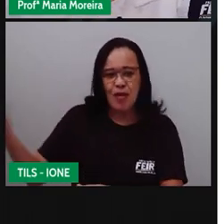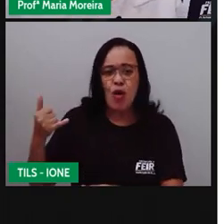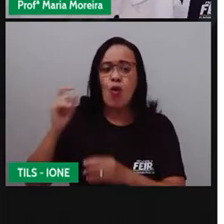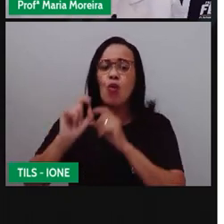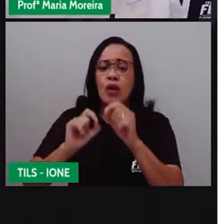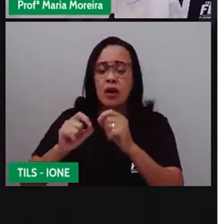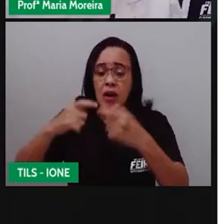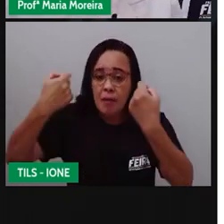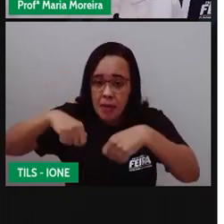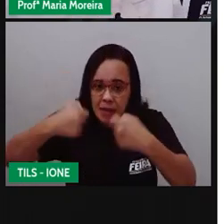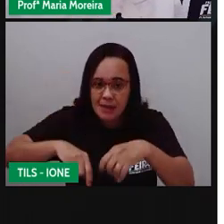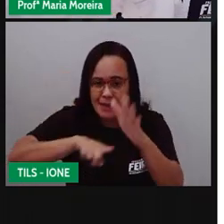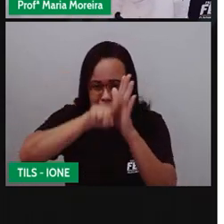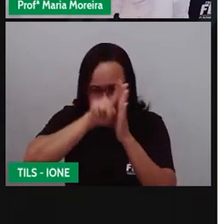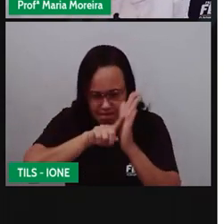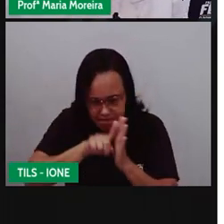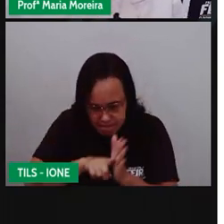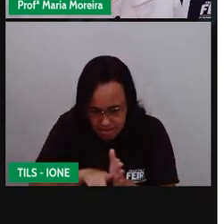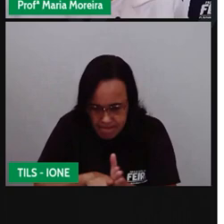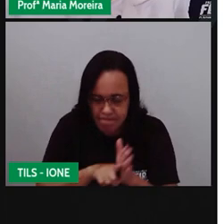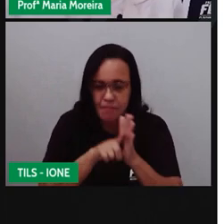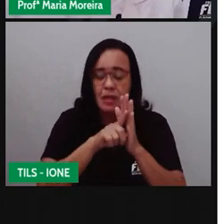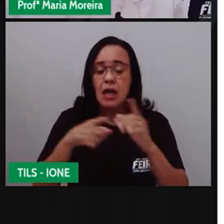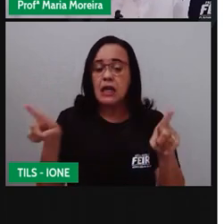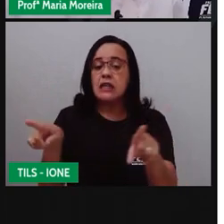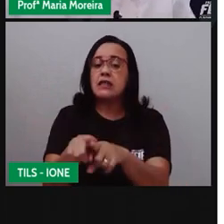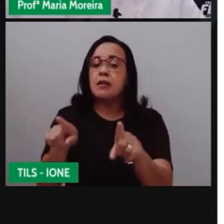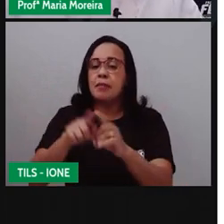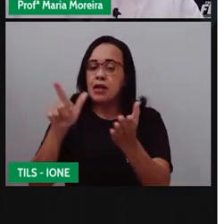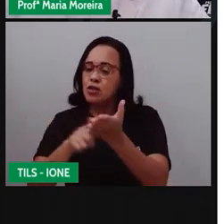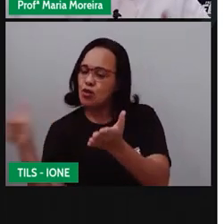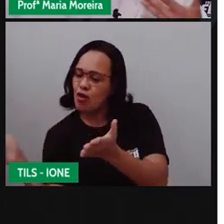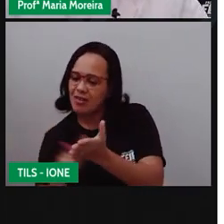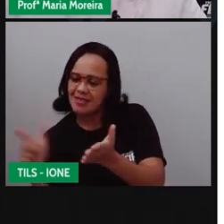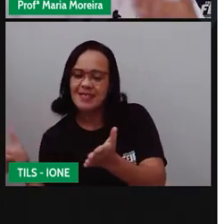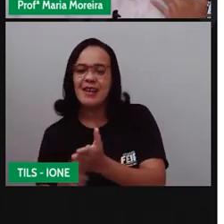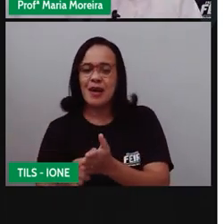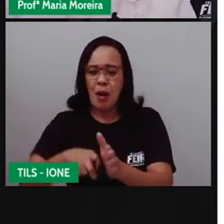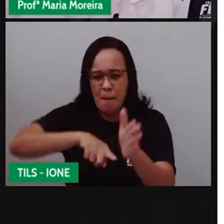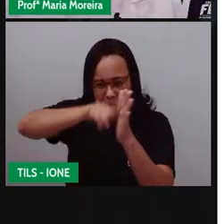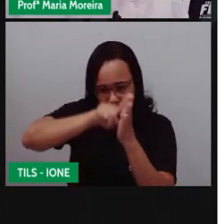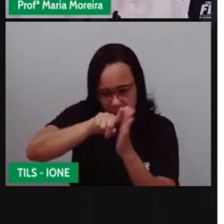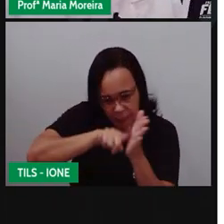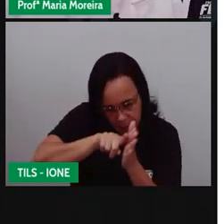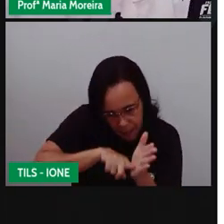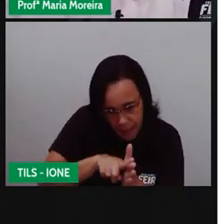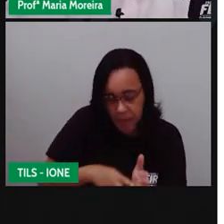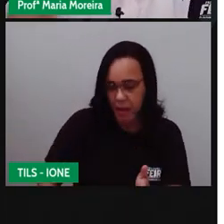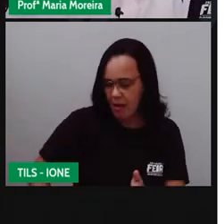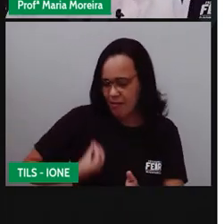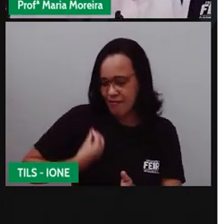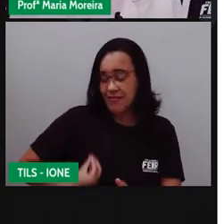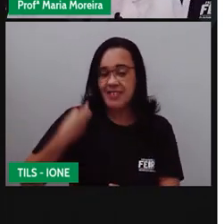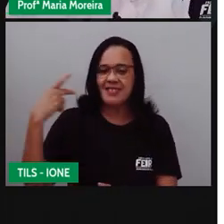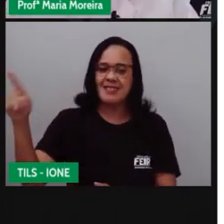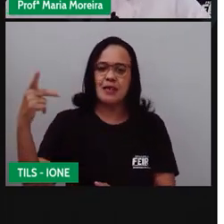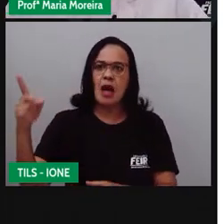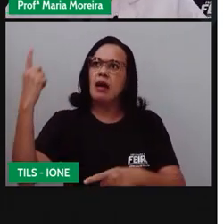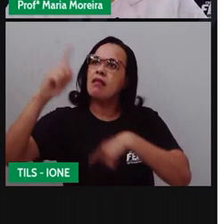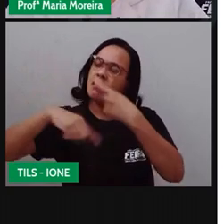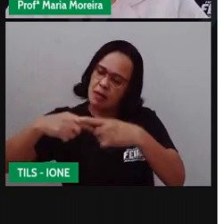revista, jornal, onde é que tem essas coisas. Hoje é tudo muito virtual. E aí eu vou pesquisar sobre a vida dessa pessoa para poder